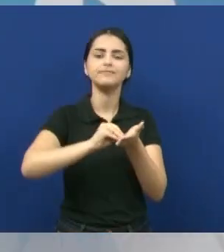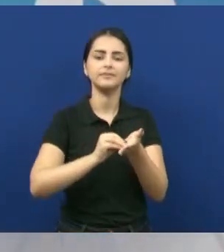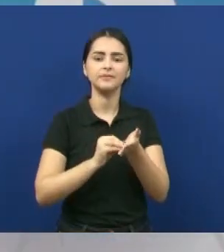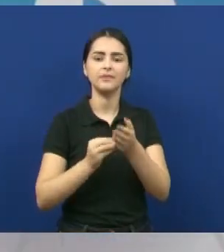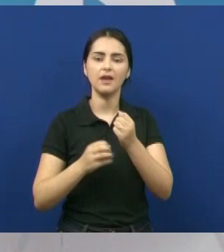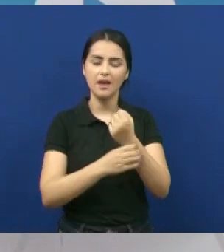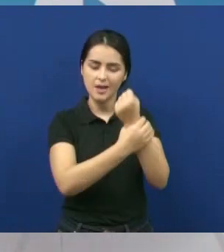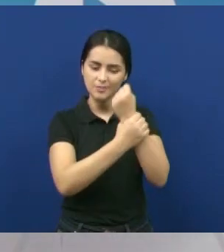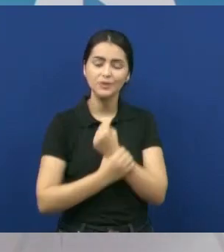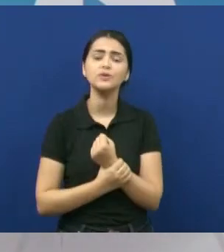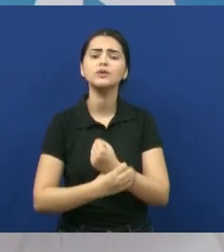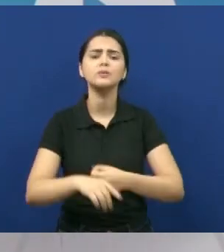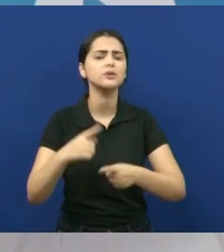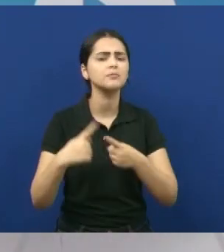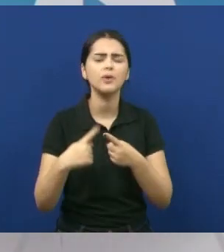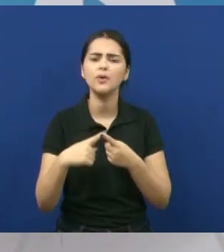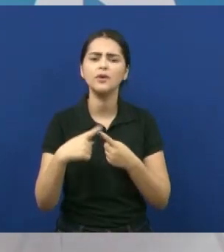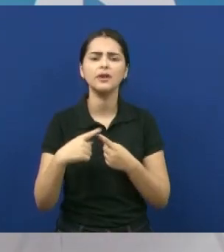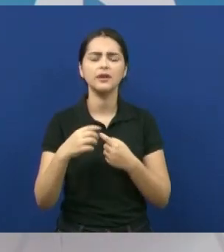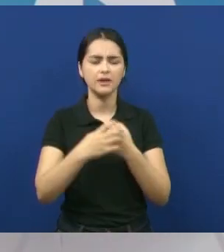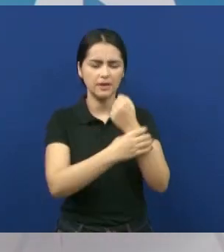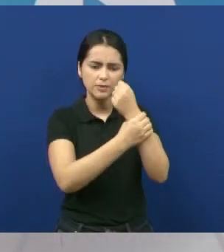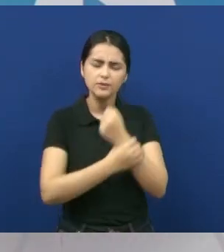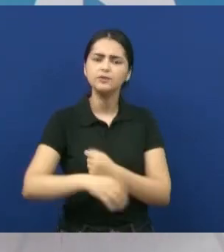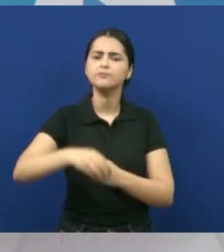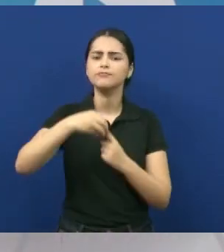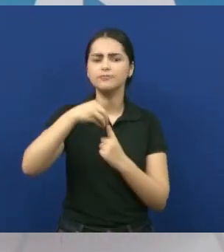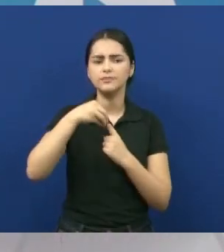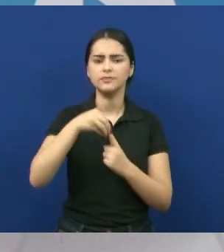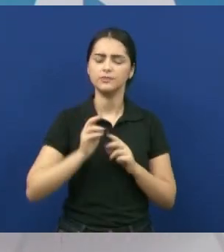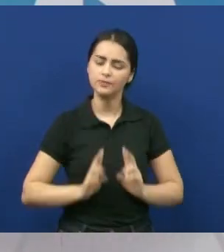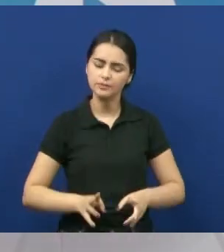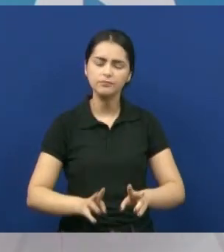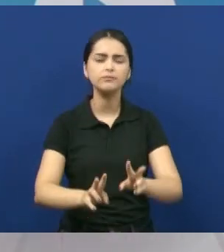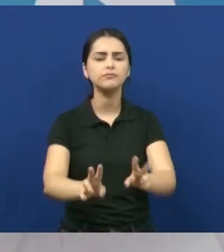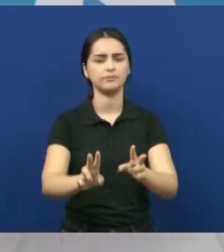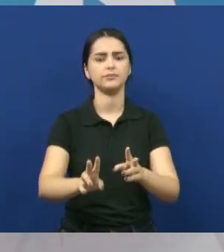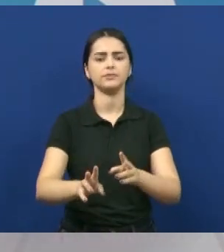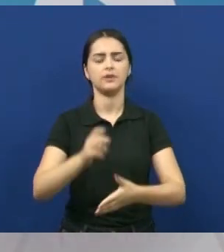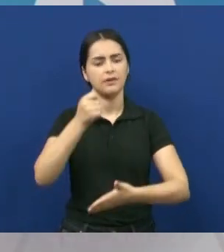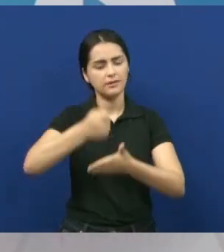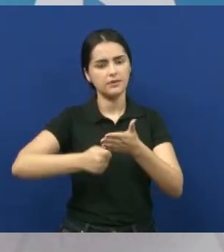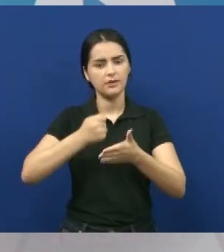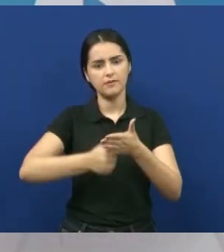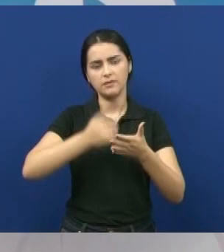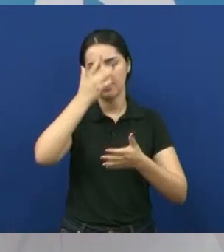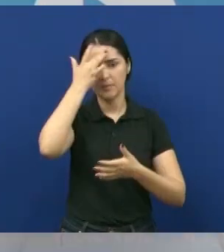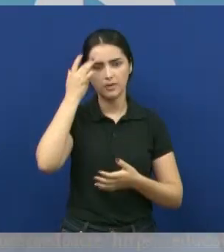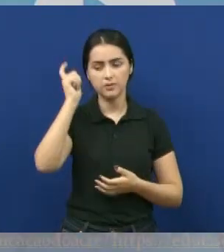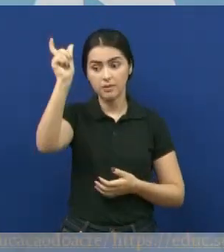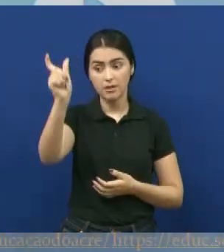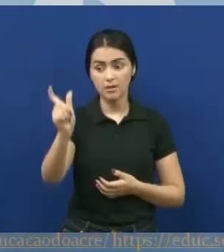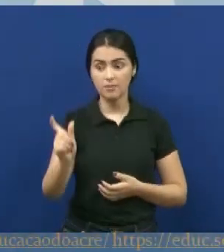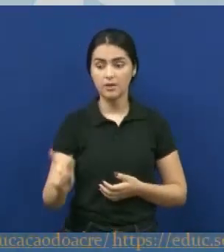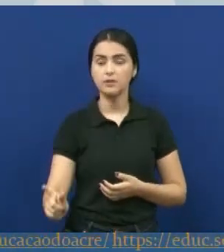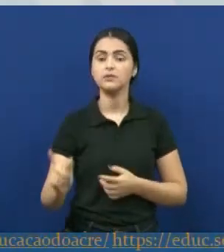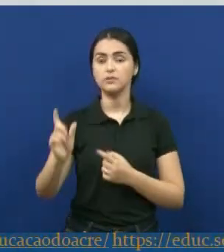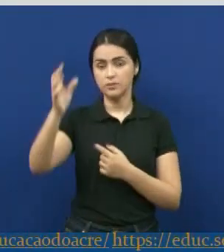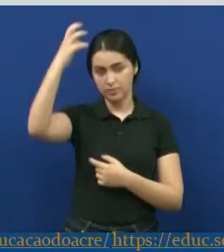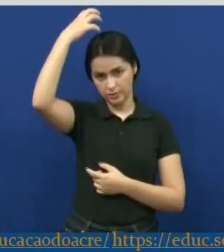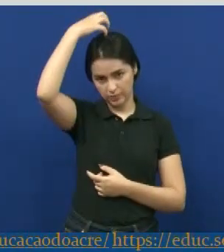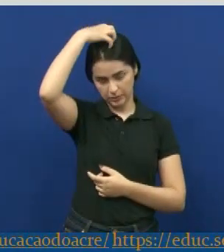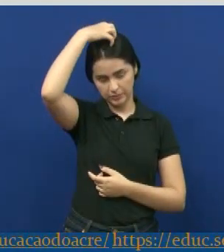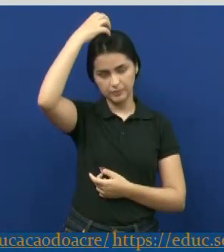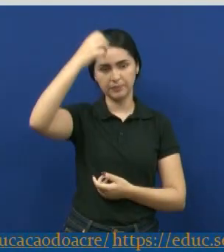esse absolutismo monárquico deveria permanecer na pessoa, concentrada na pessoa, na figura do rei